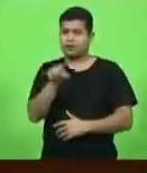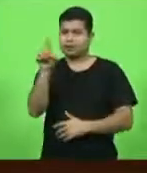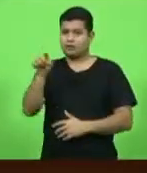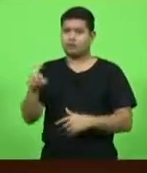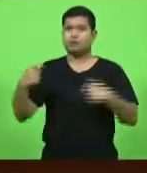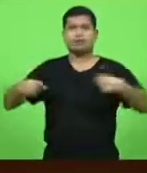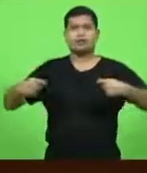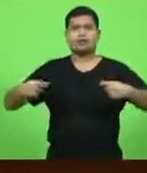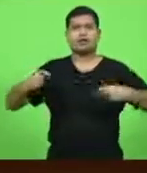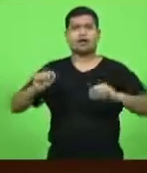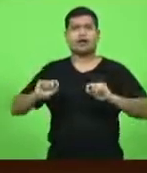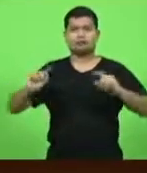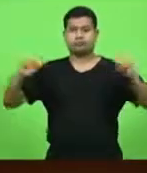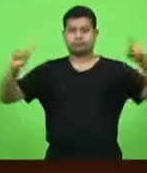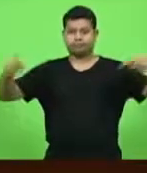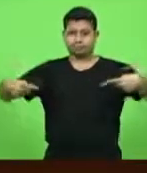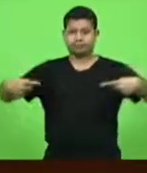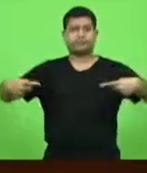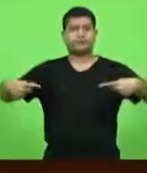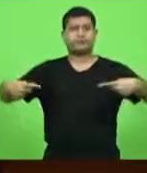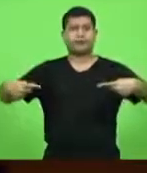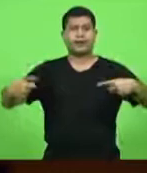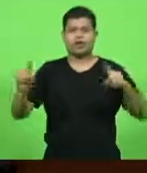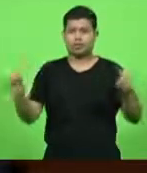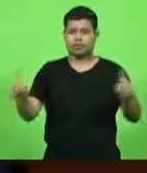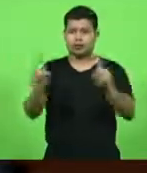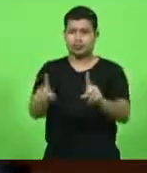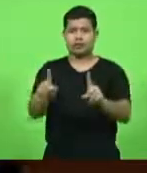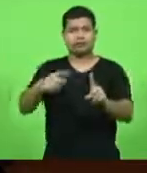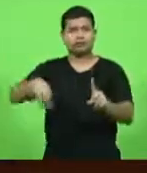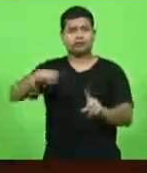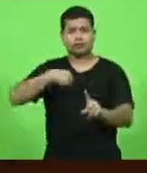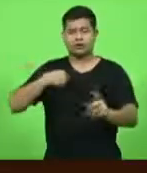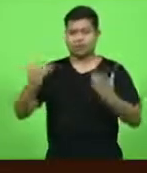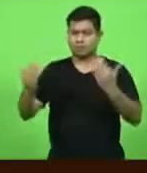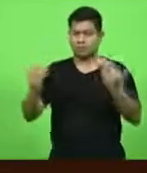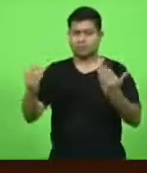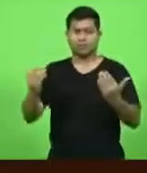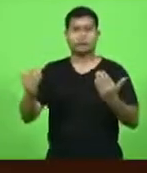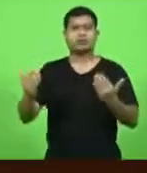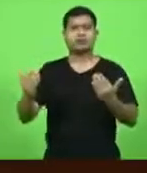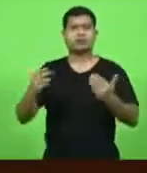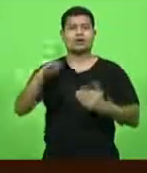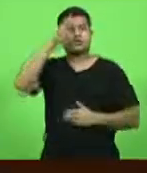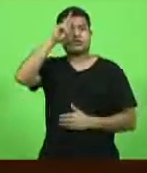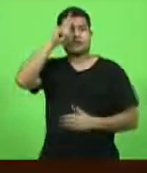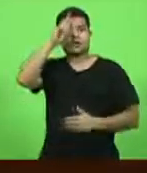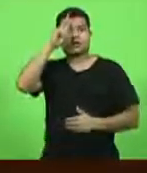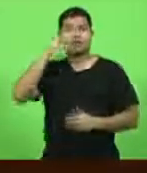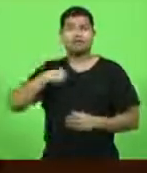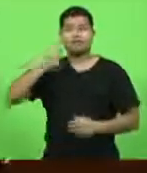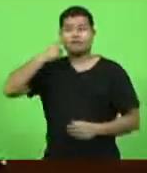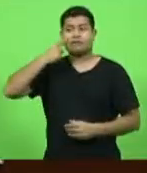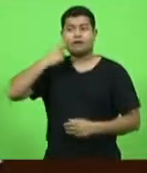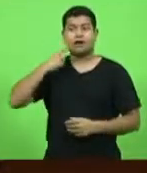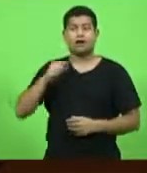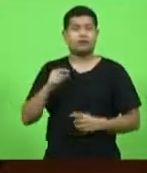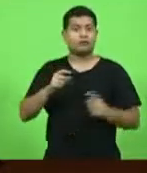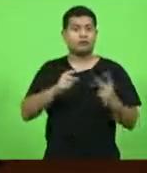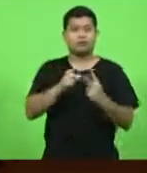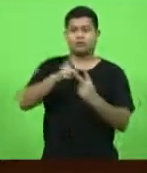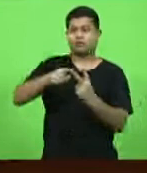protocolei hoje e peço para os membros da comissão de saúde verificar Exatamente isso quem é que tá